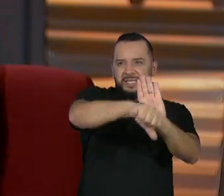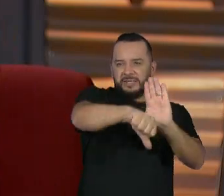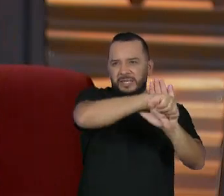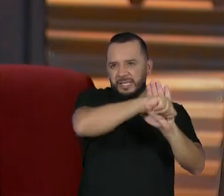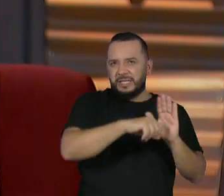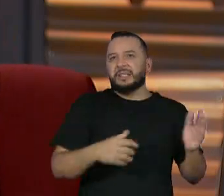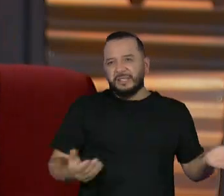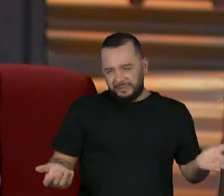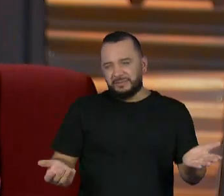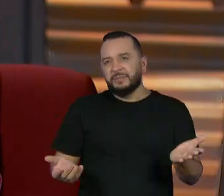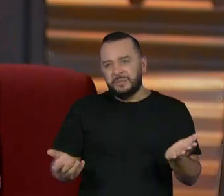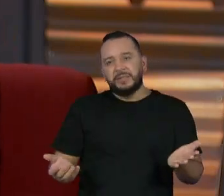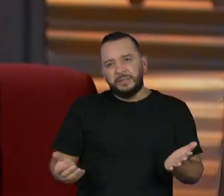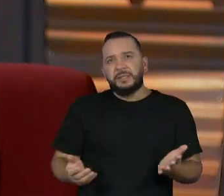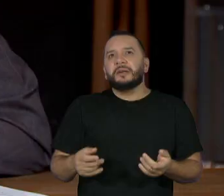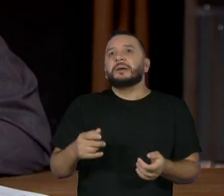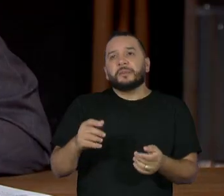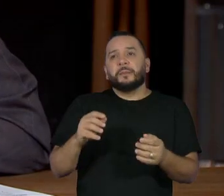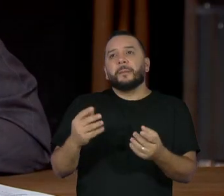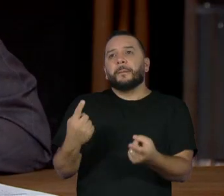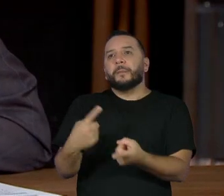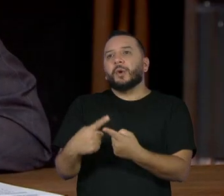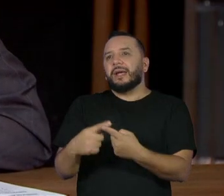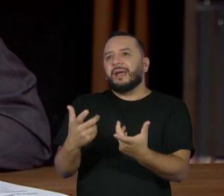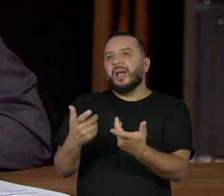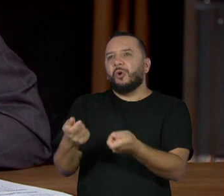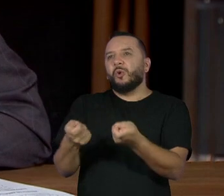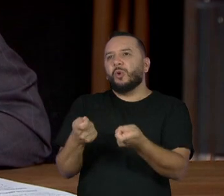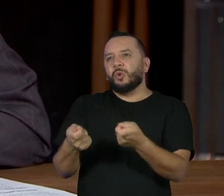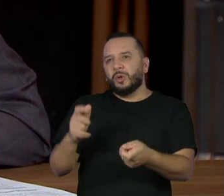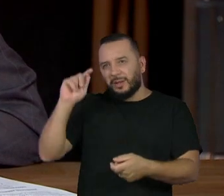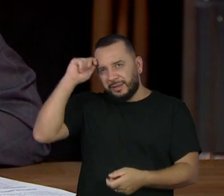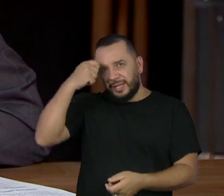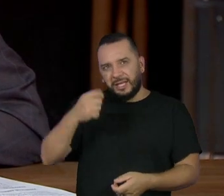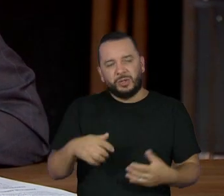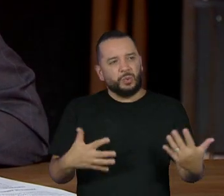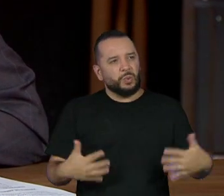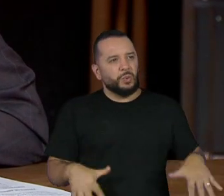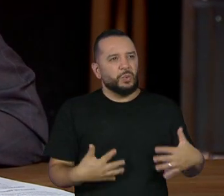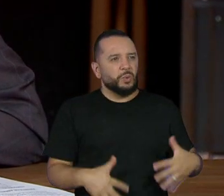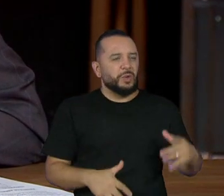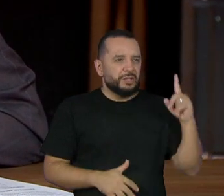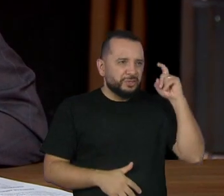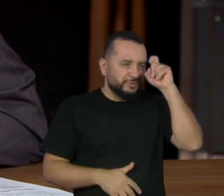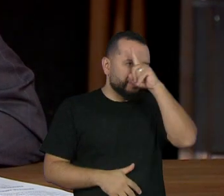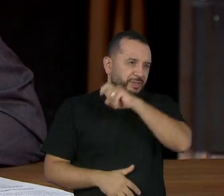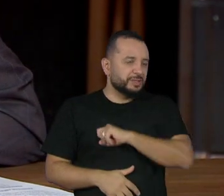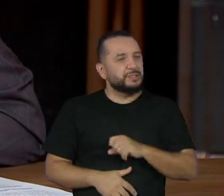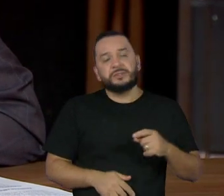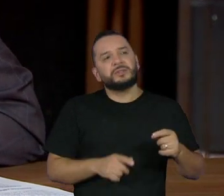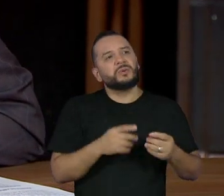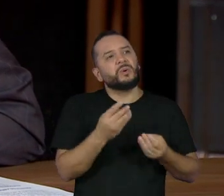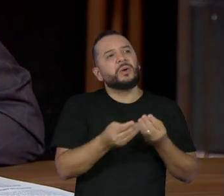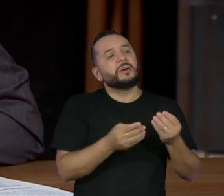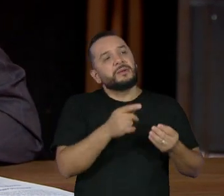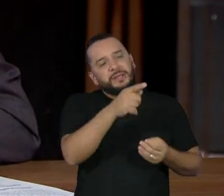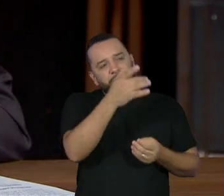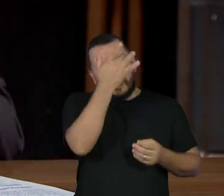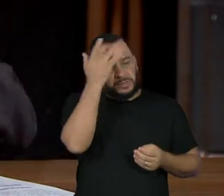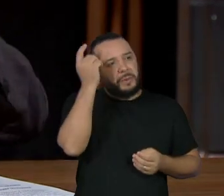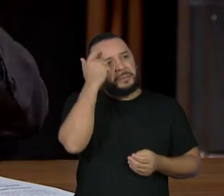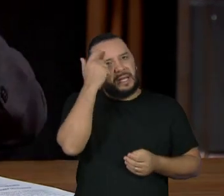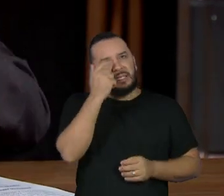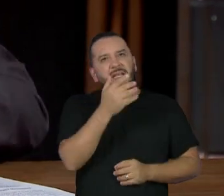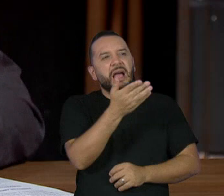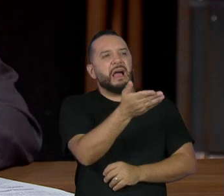especificamente para esse processo de controle. Que barra, né? Que coisa dura. E o que você tem a dizer para quem está pensando assim,